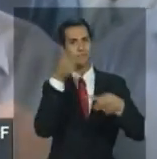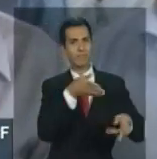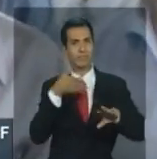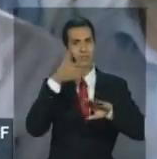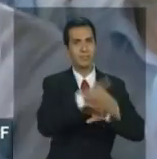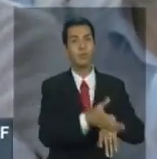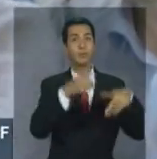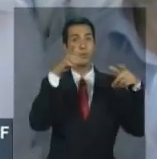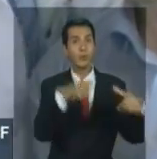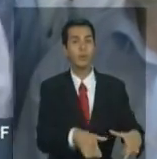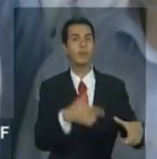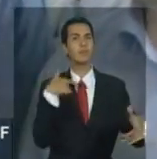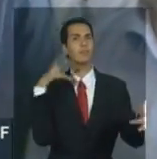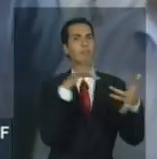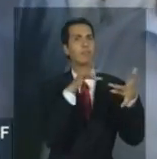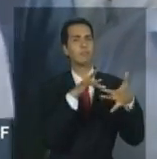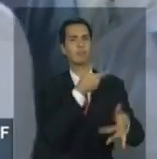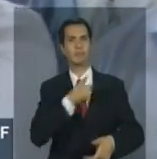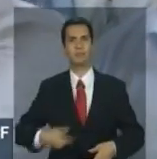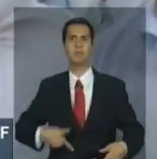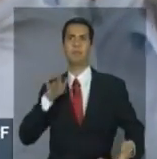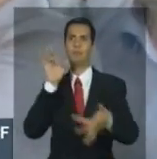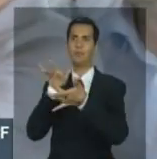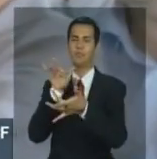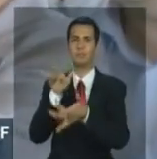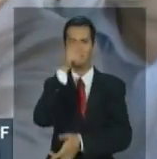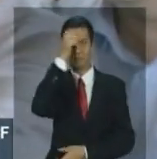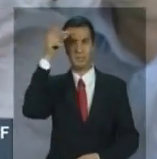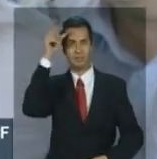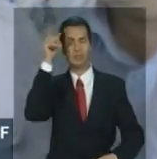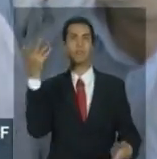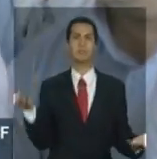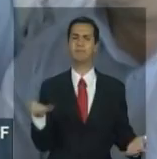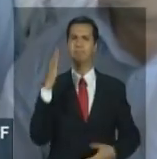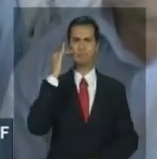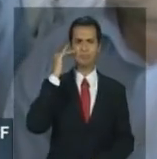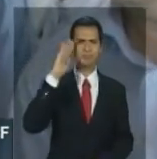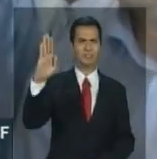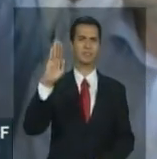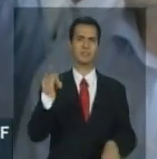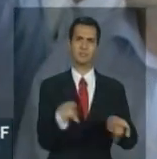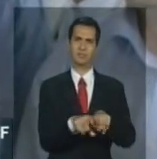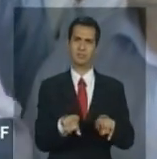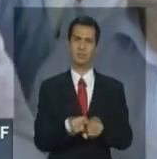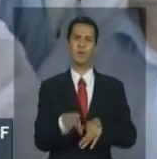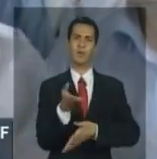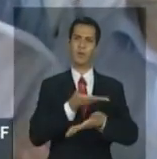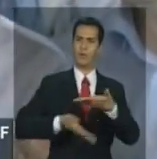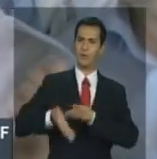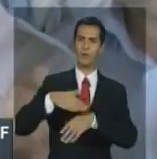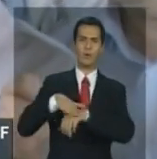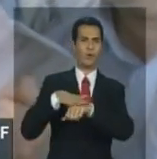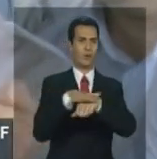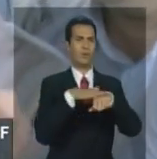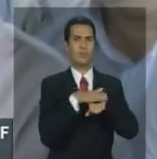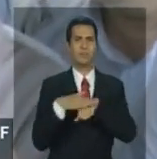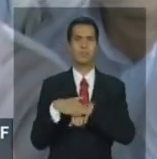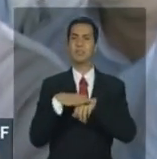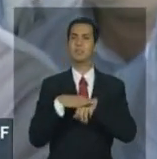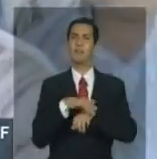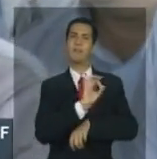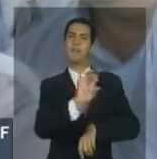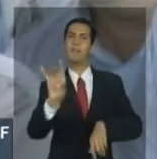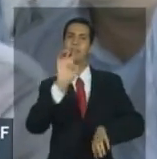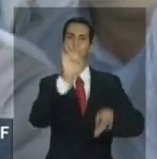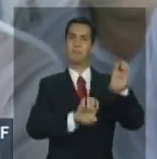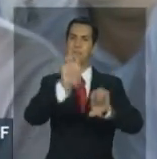com o governador, falando com o prefeito, mas, sobretudo, conversando com os empresários responsáveis por cada trecho,